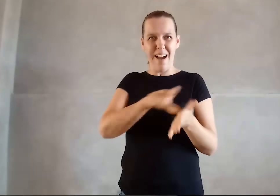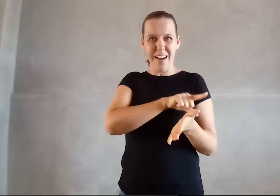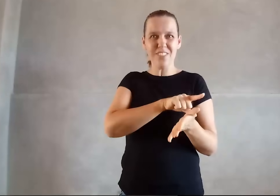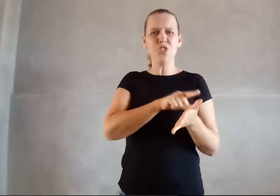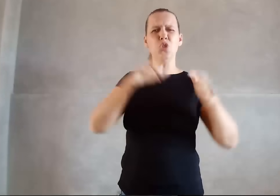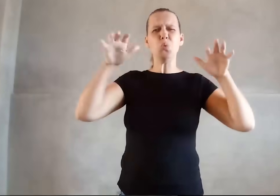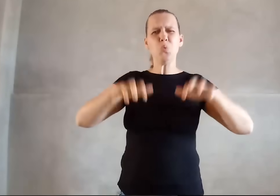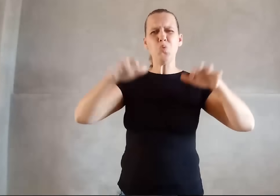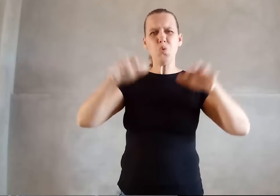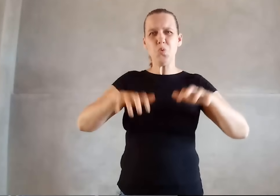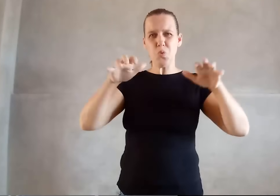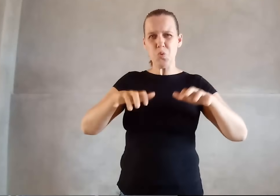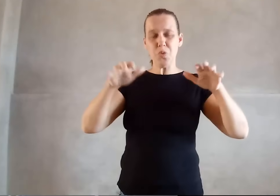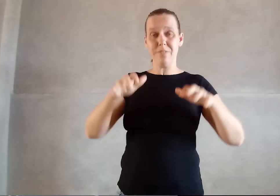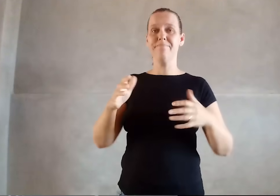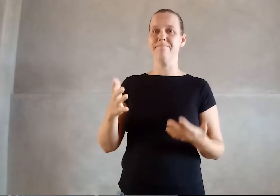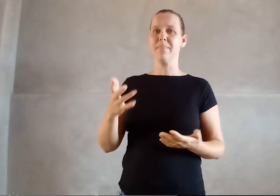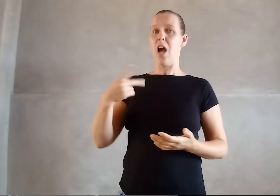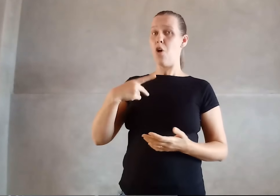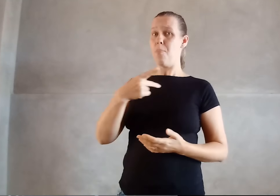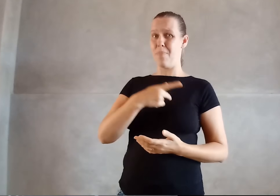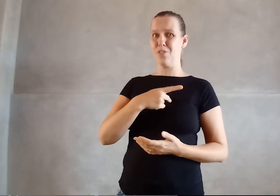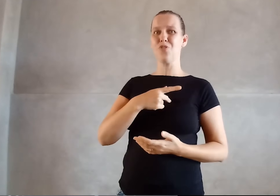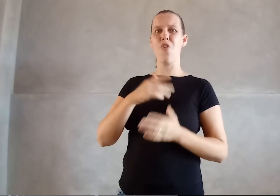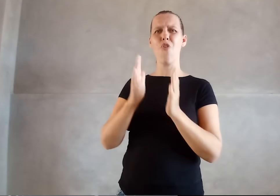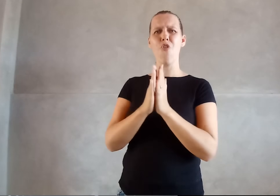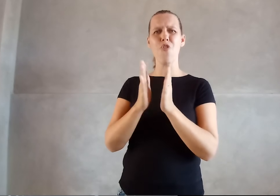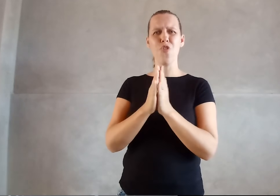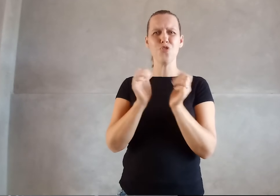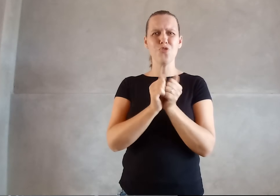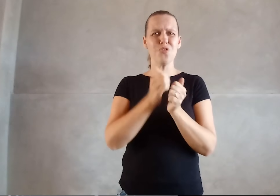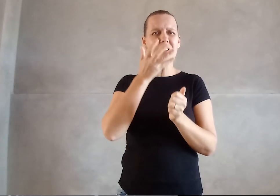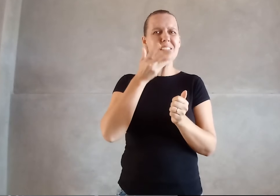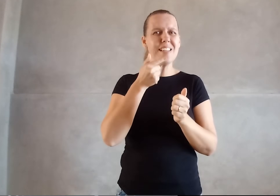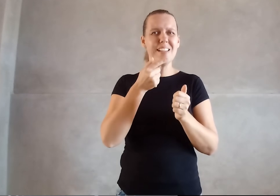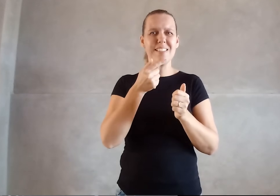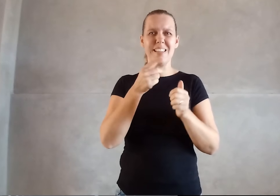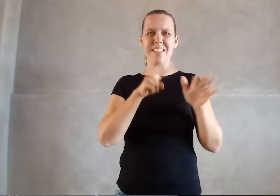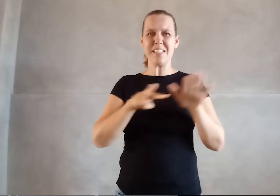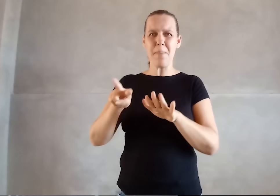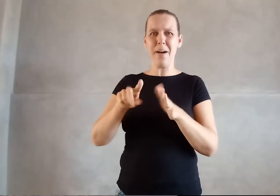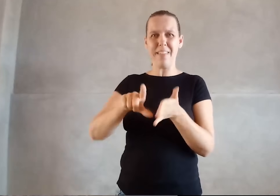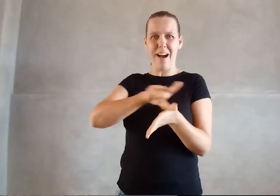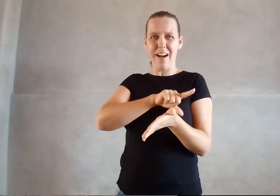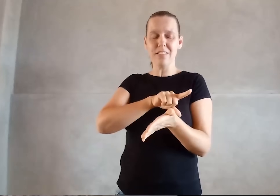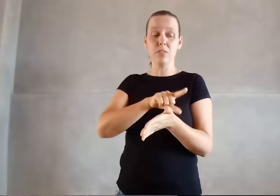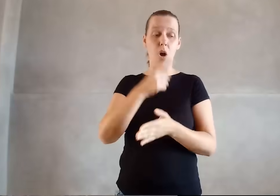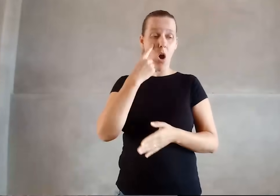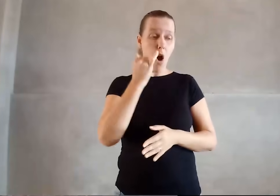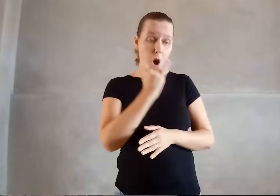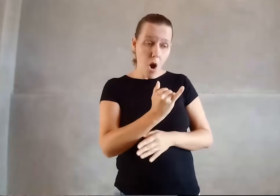O pastor Ricardo, então, orou com as crianças no domingo anterior àquele retiro, falando, olha, é uma previsão de muita